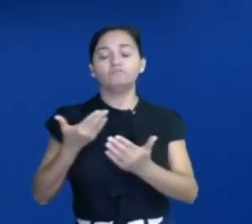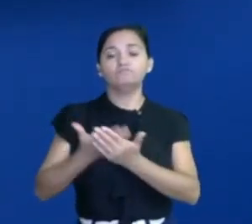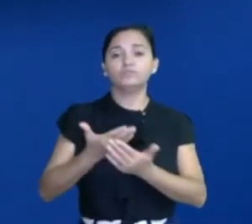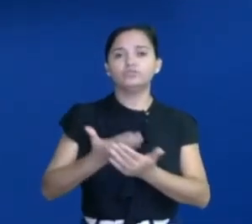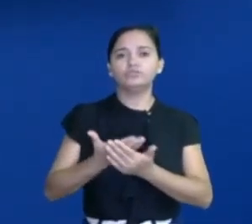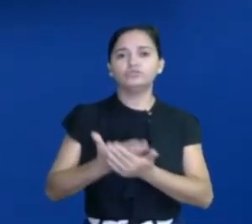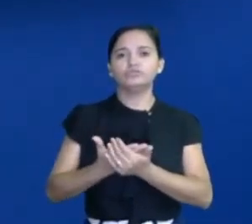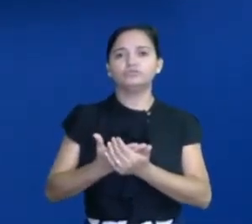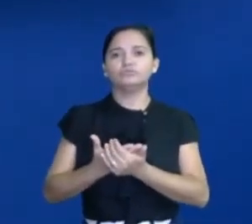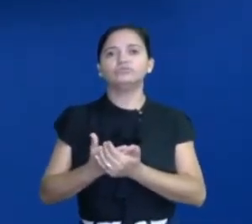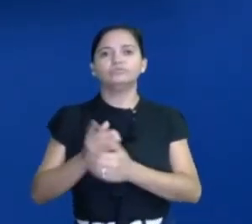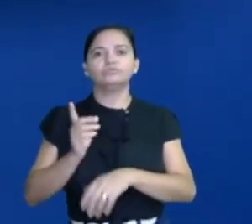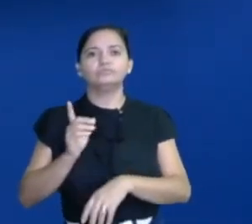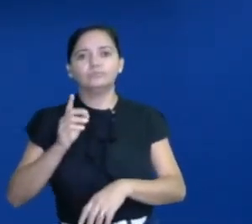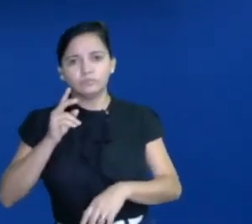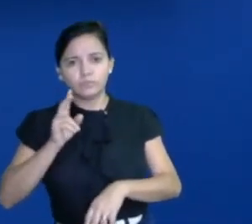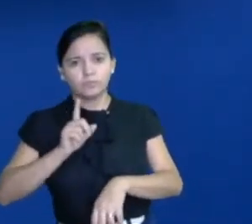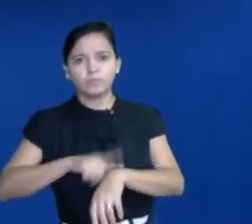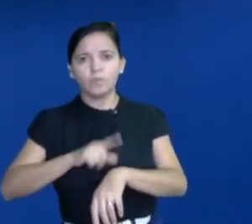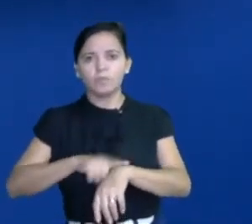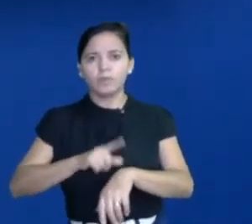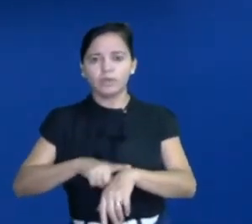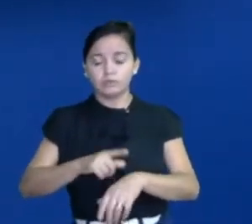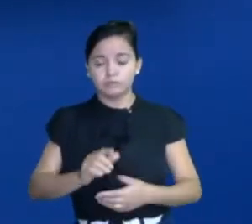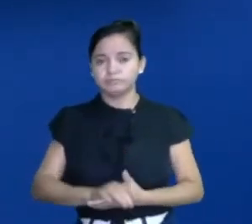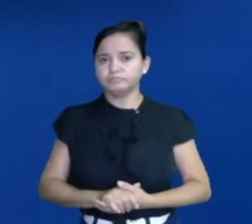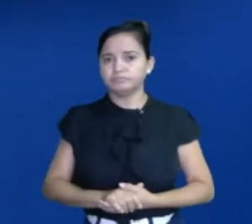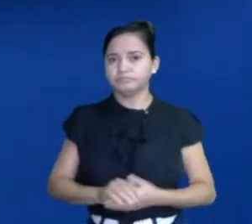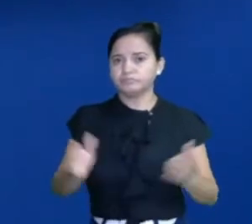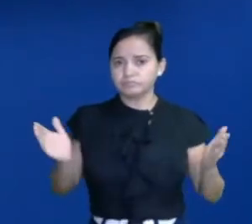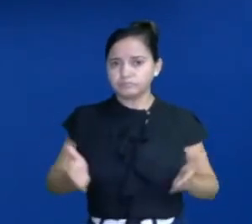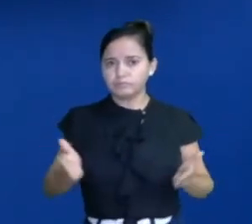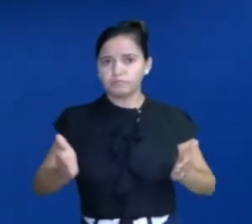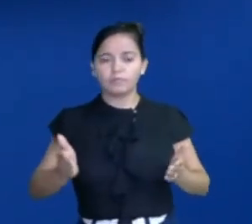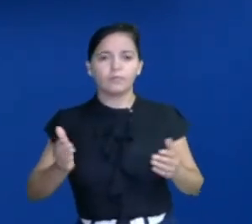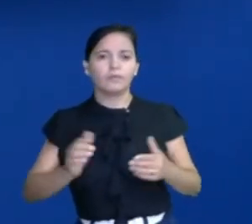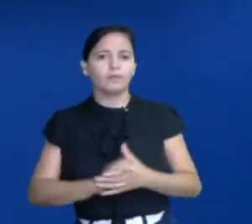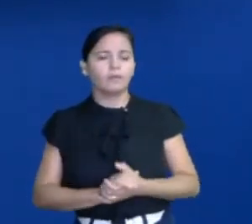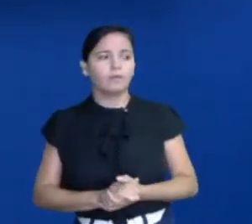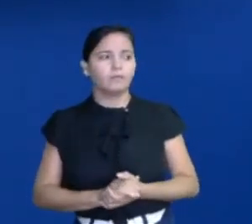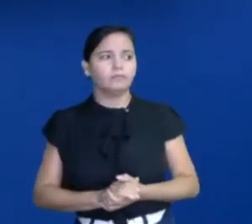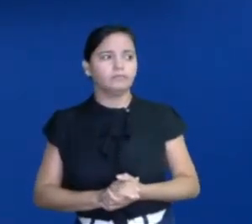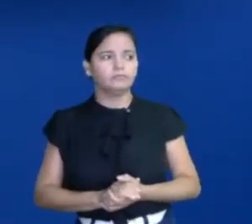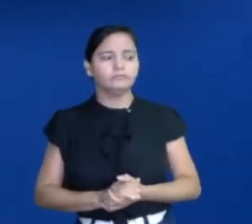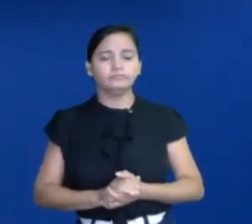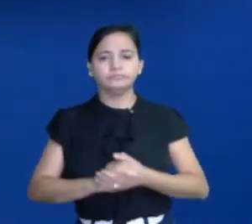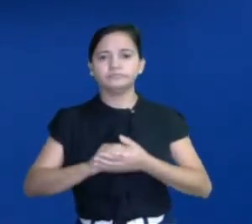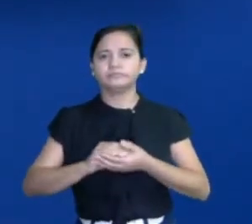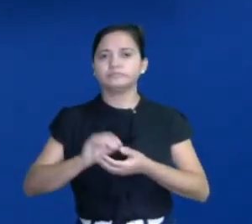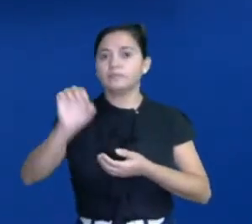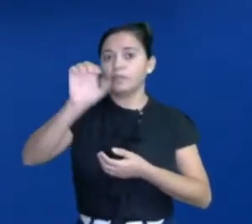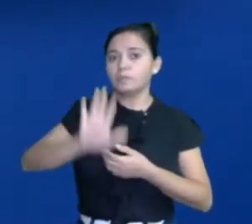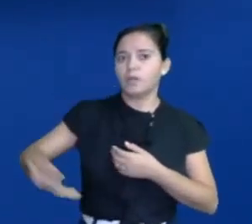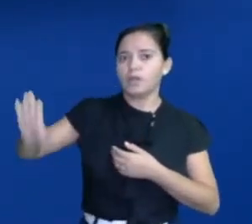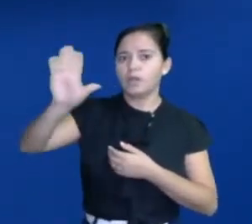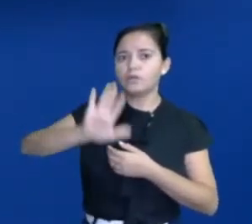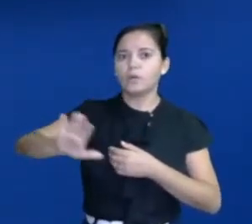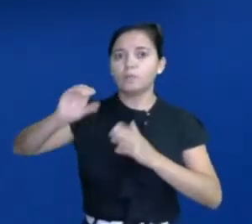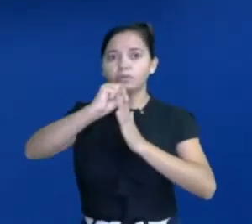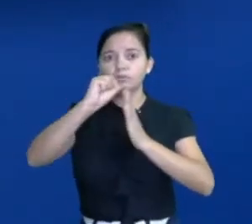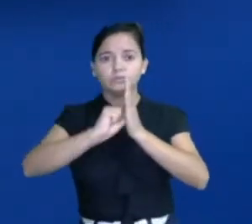estudo daquele momento, mas ela acontece assim. O que acontece na Europa no século